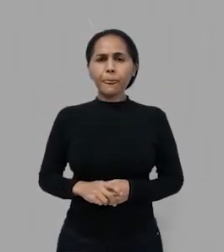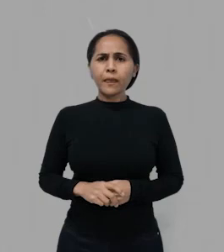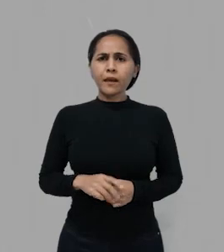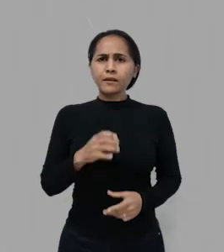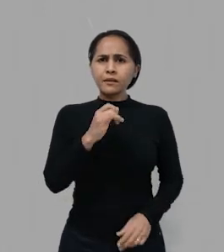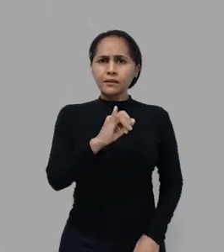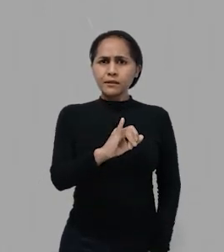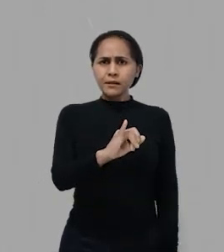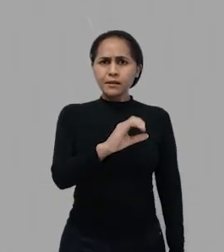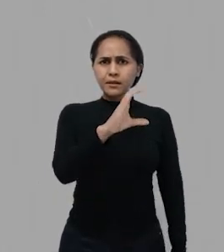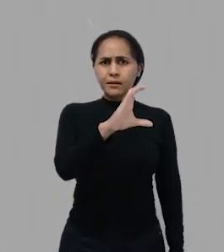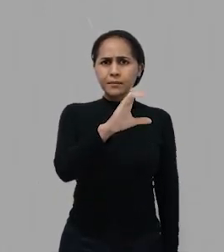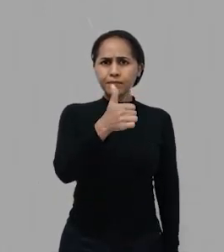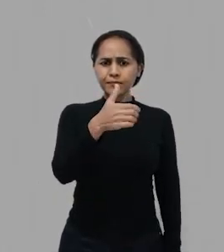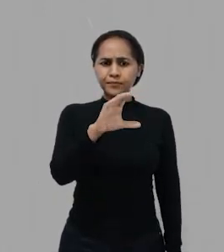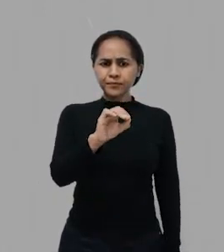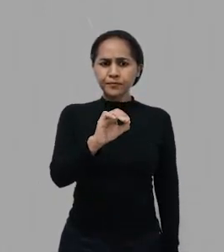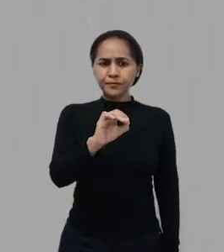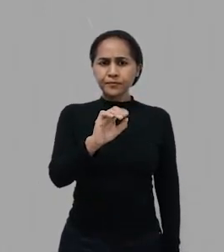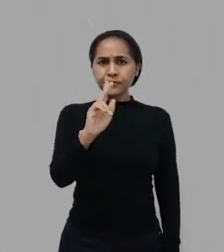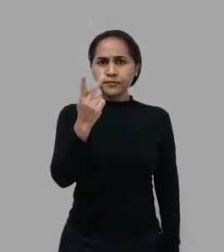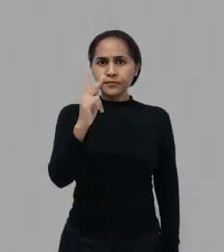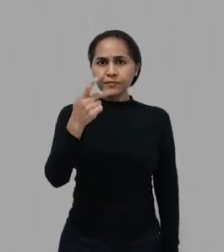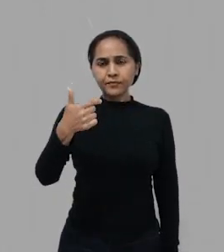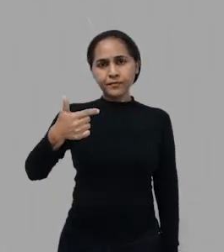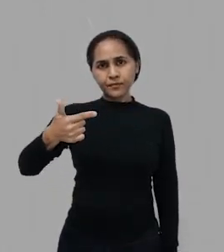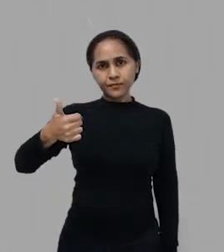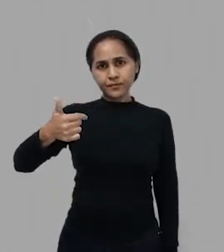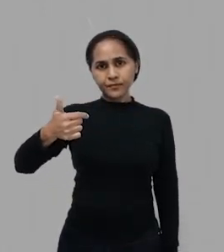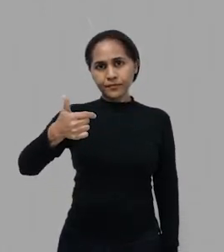10 carbonos e 22 hidrogênios, né, a fórmula